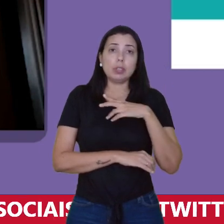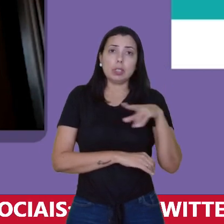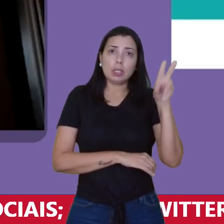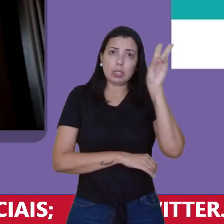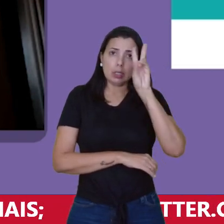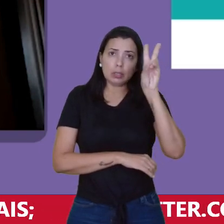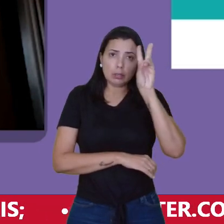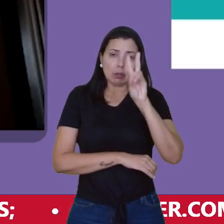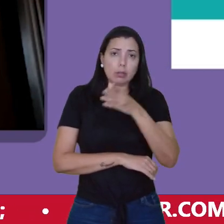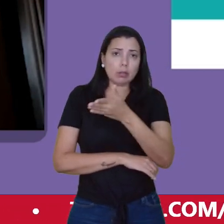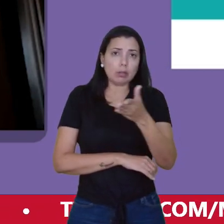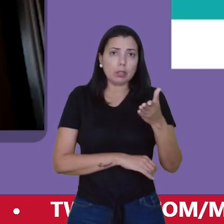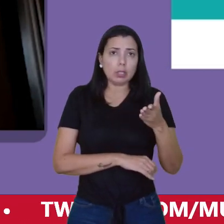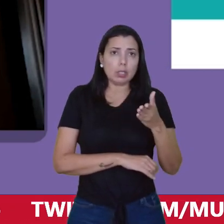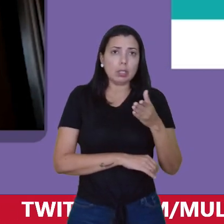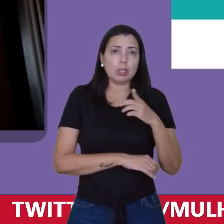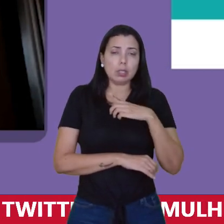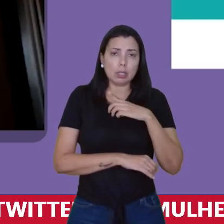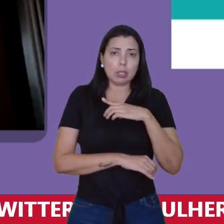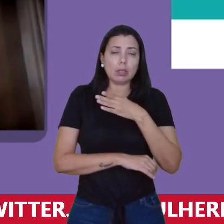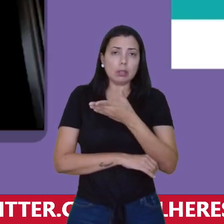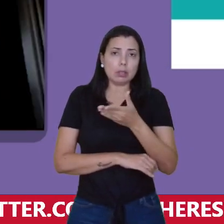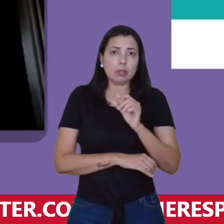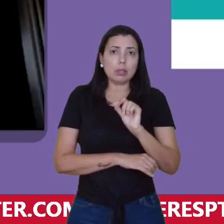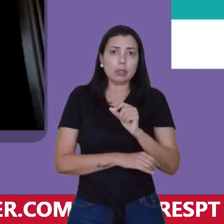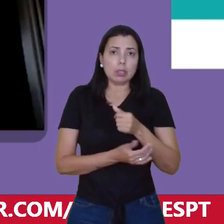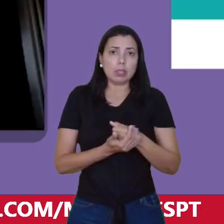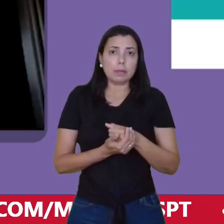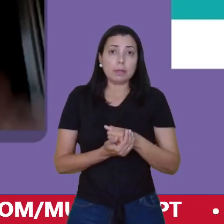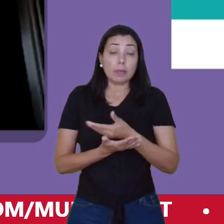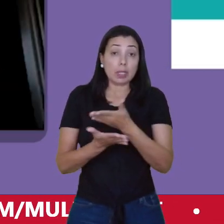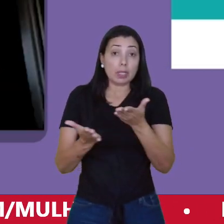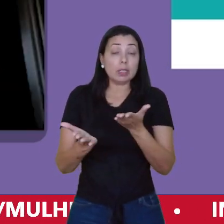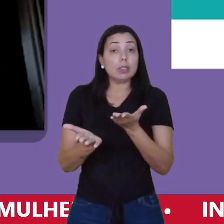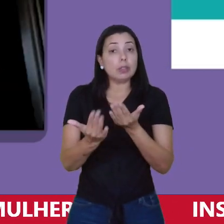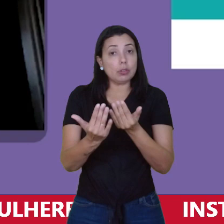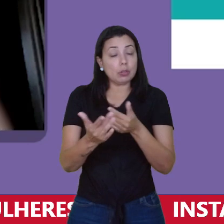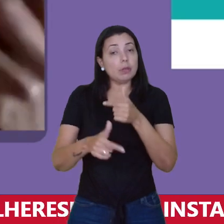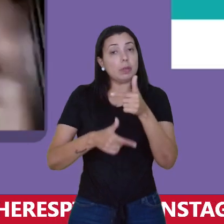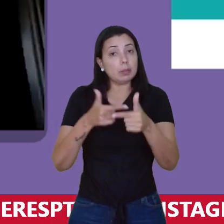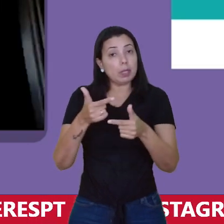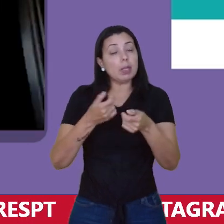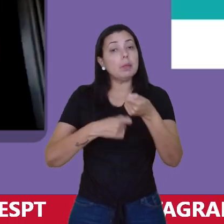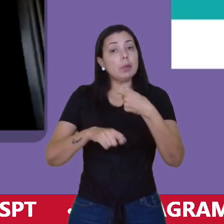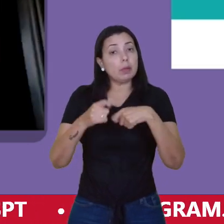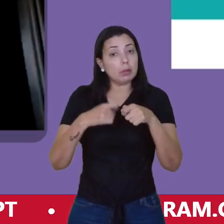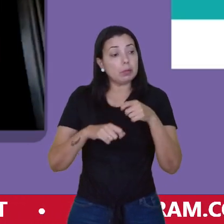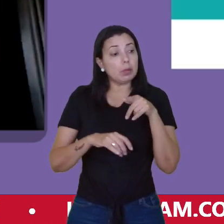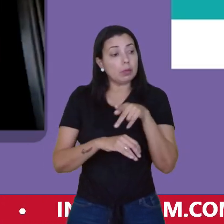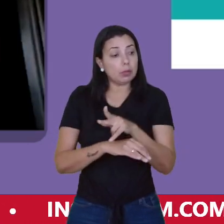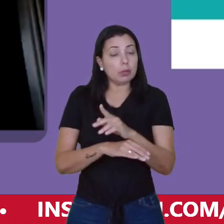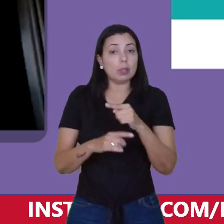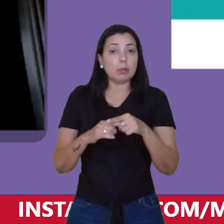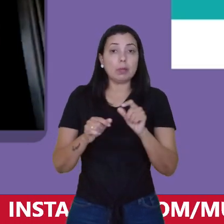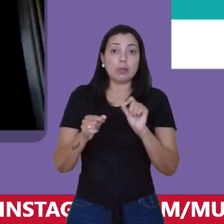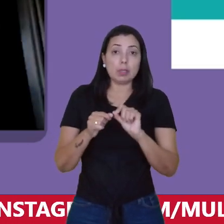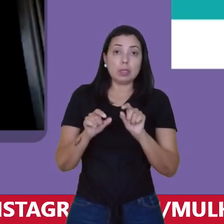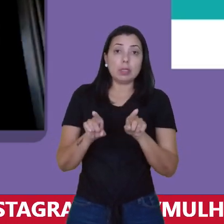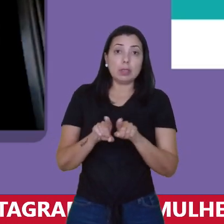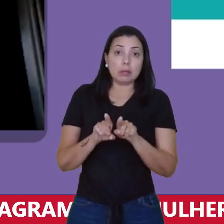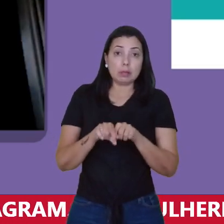que matavam os velhos, né? Então, deixa os jovens trabalhar para a economia continuar funcionando.